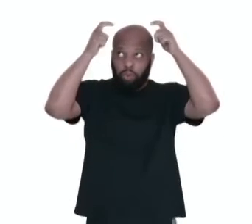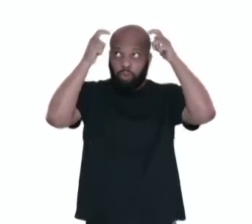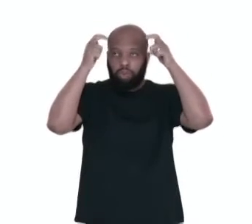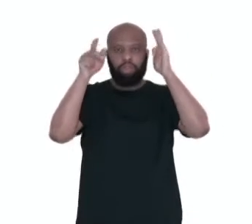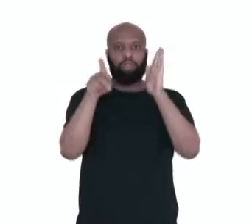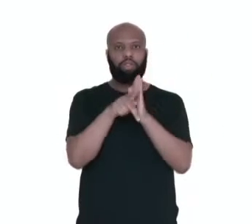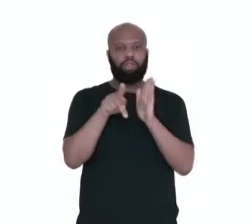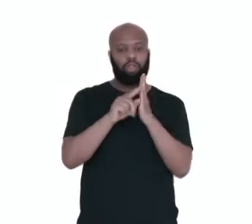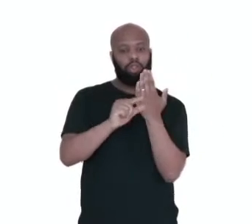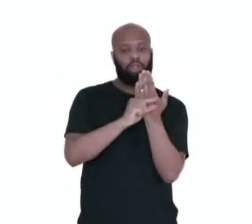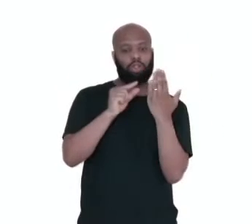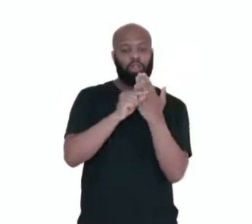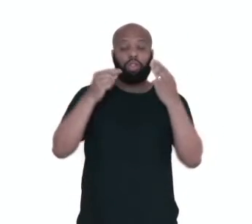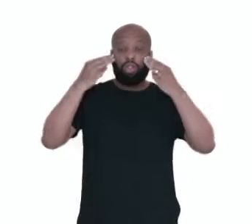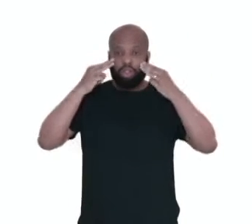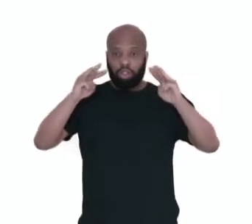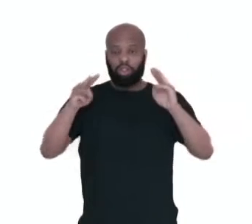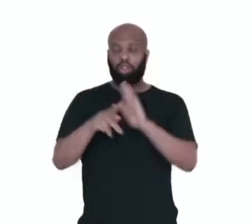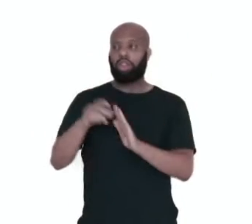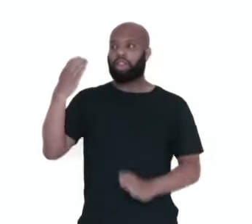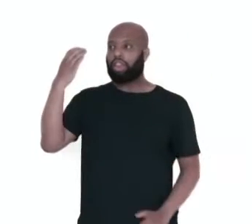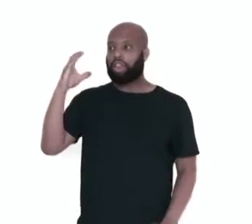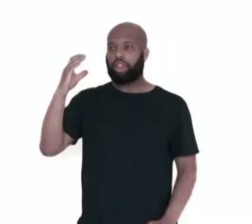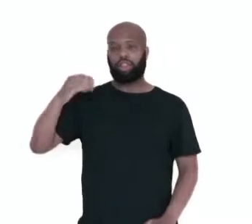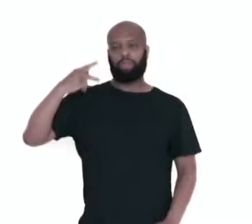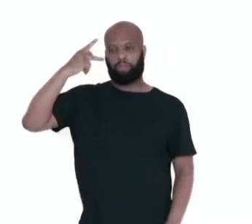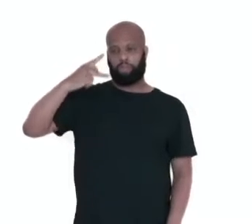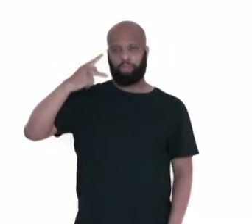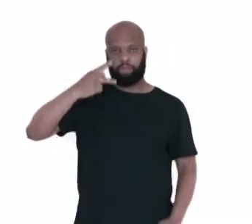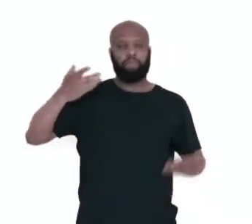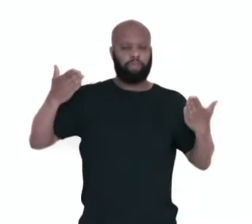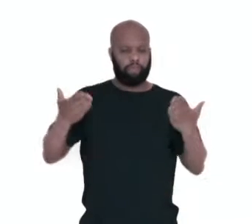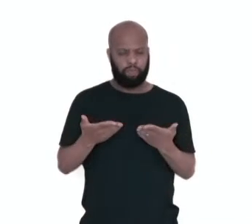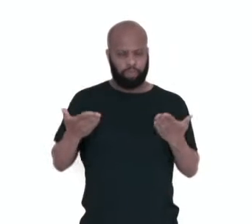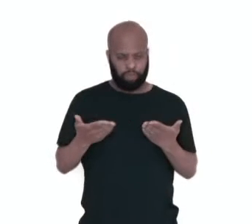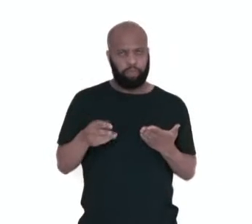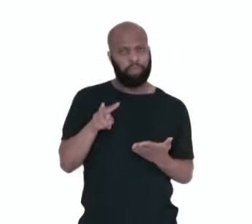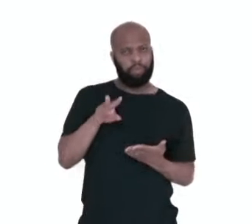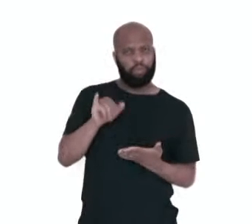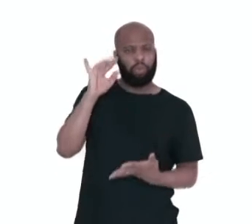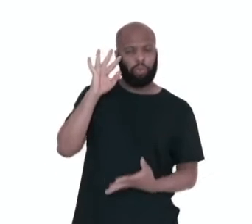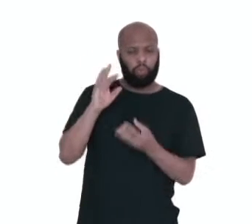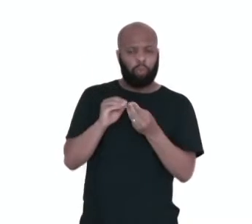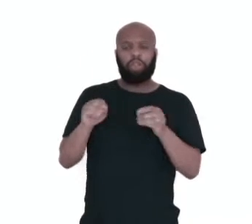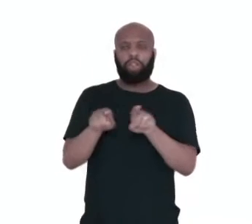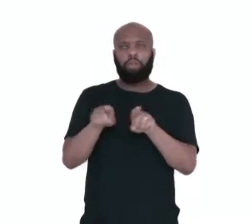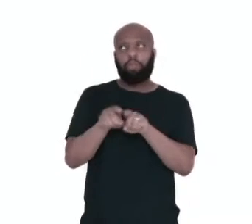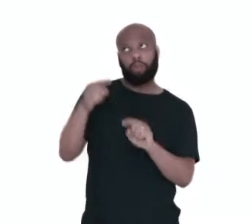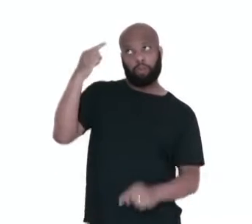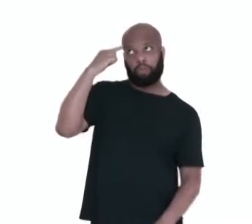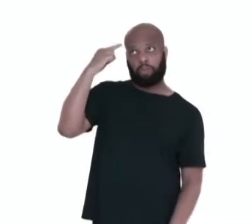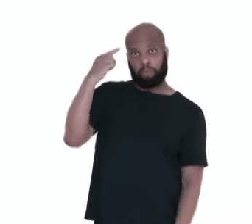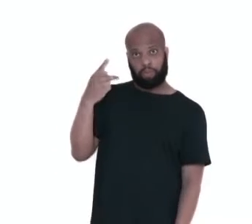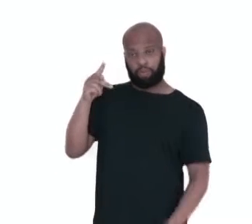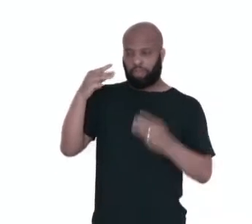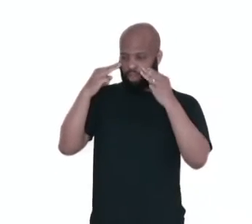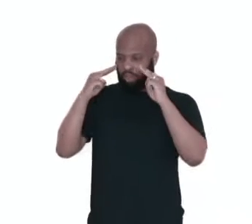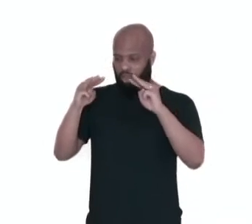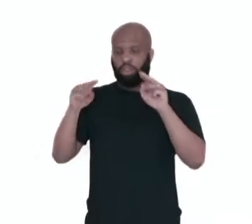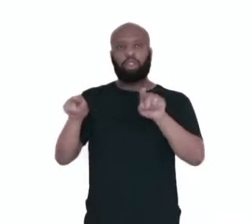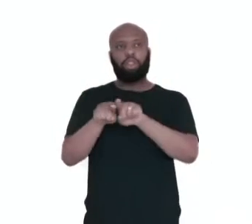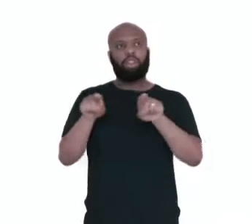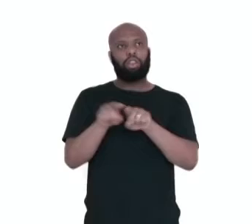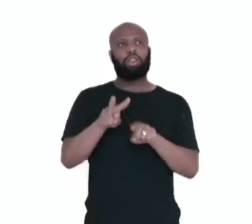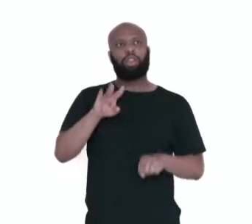Maquiavel na ciência política moderna. E vamos compreender a atualidade do pensamento de Maquiavel, assim